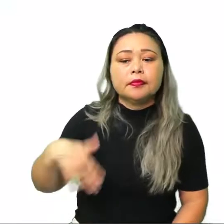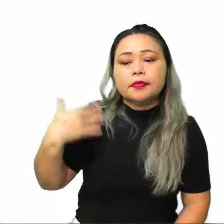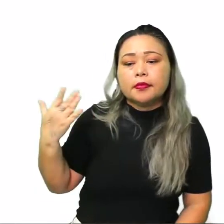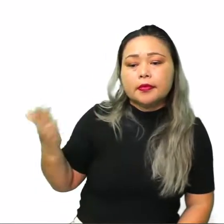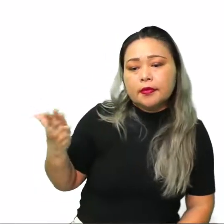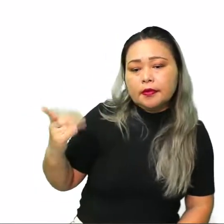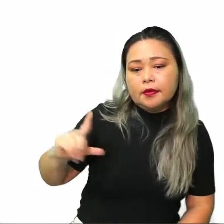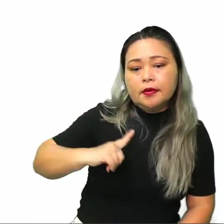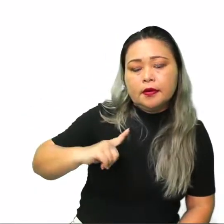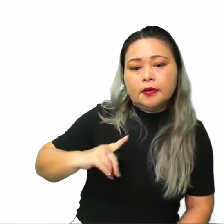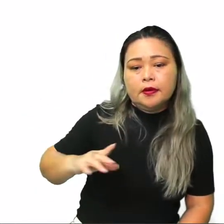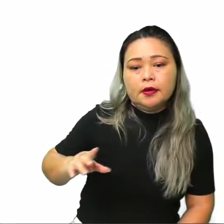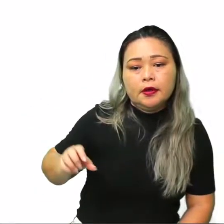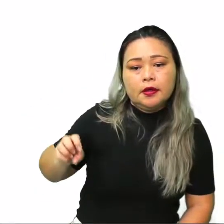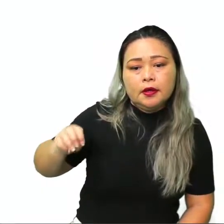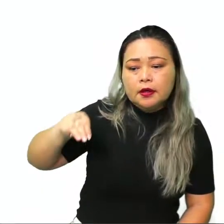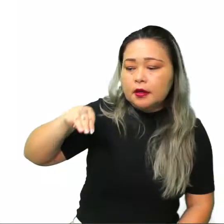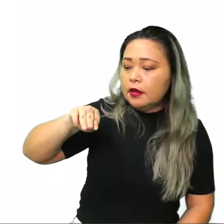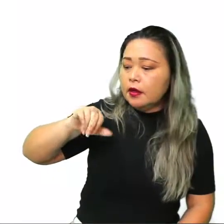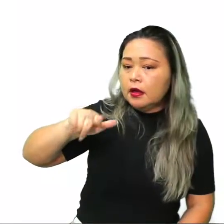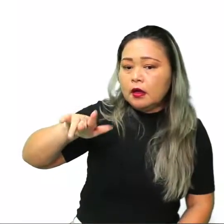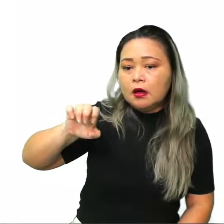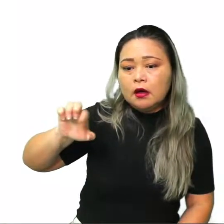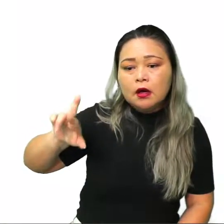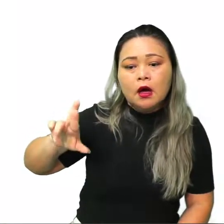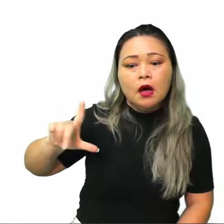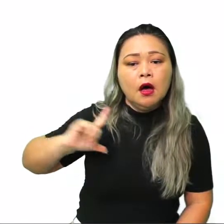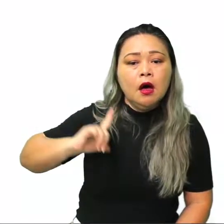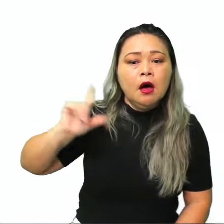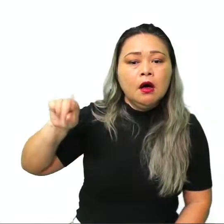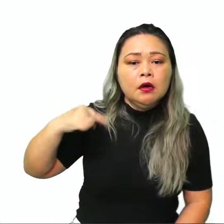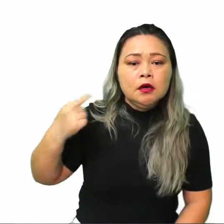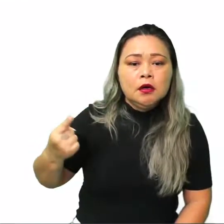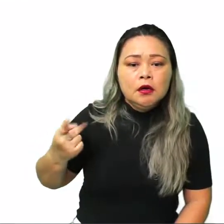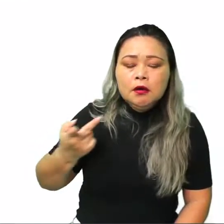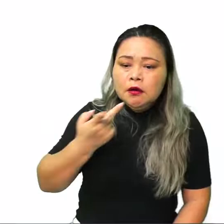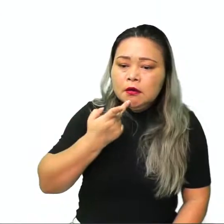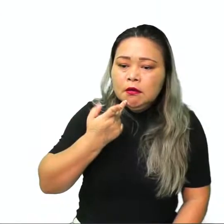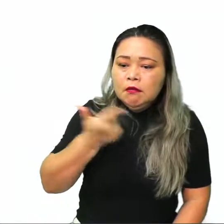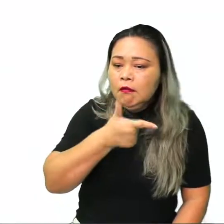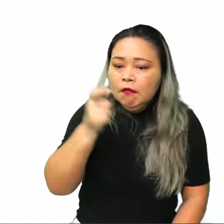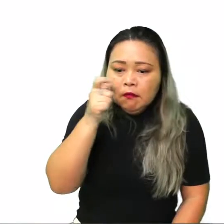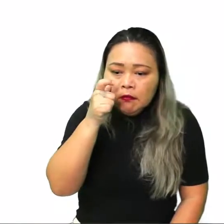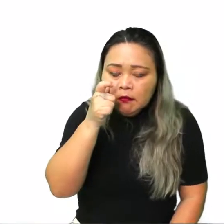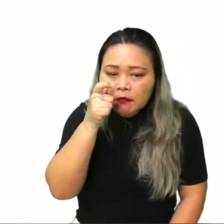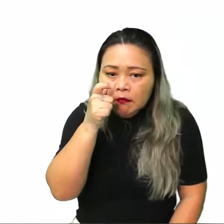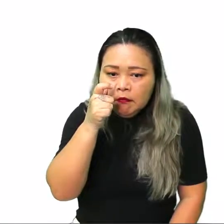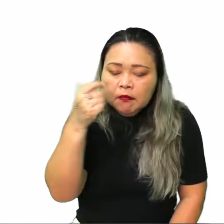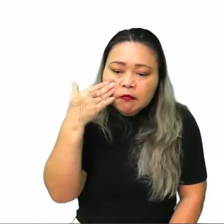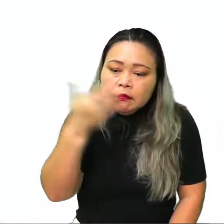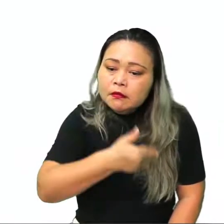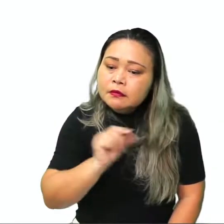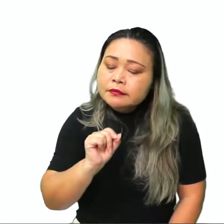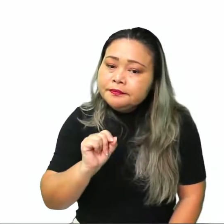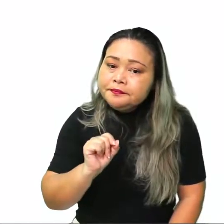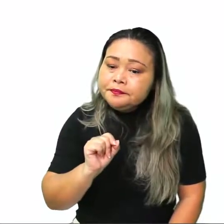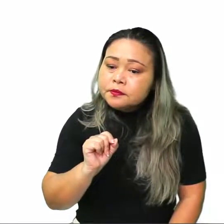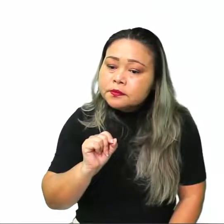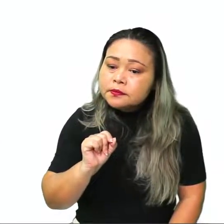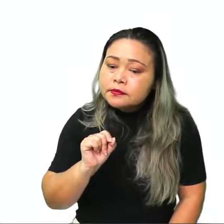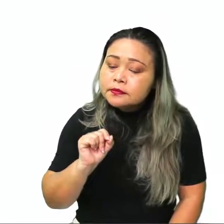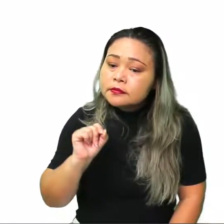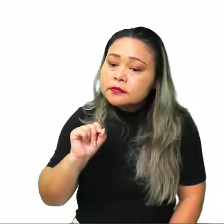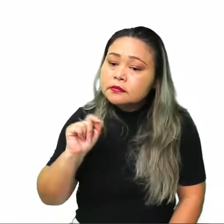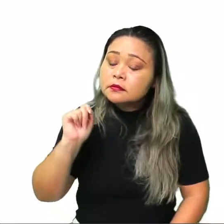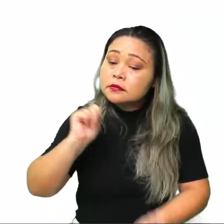temos aqui o Stanley Miller. O Stanley Miller, ele fez um outro experimento, mas para comprovar o que